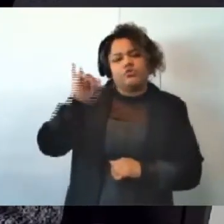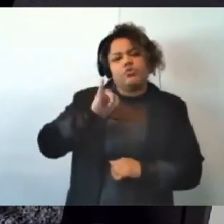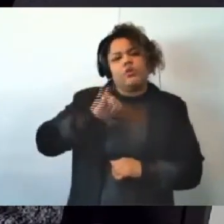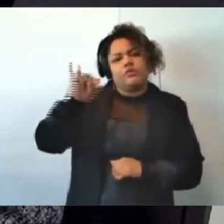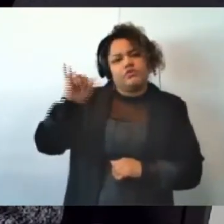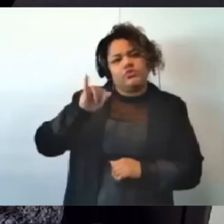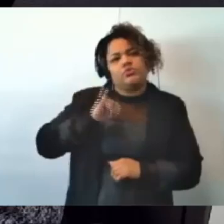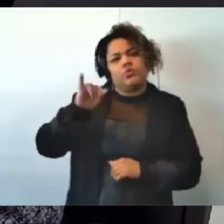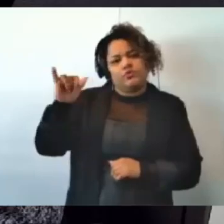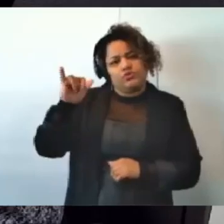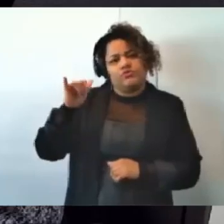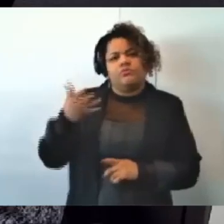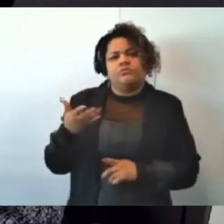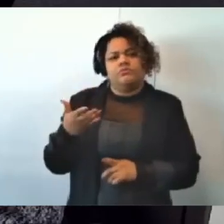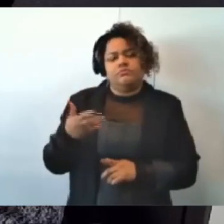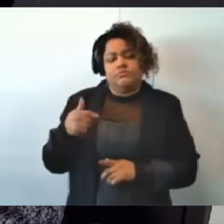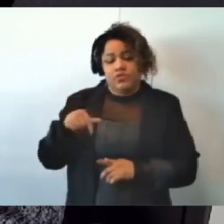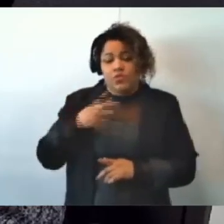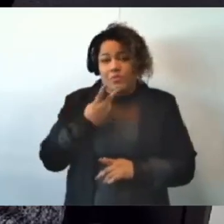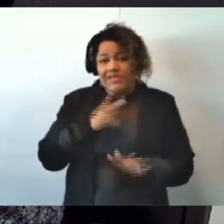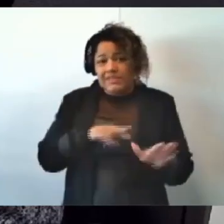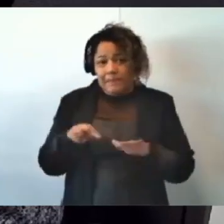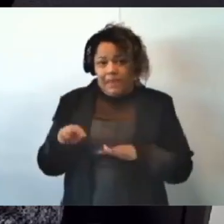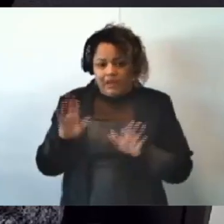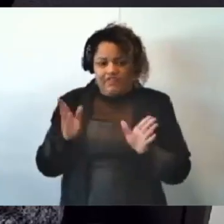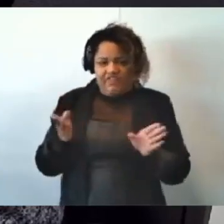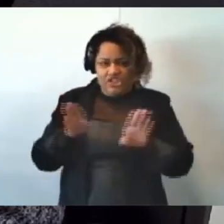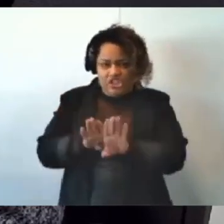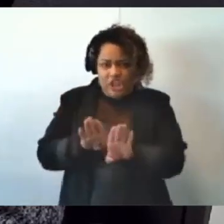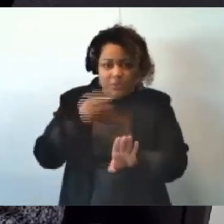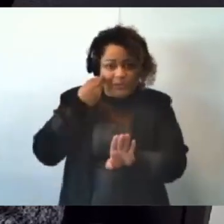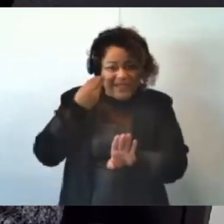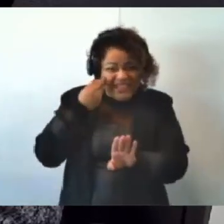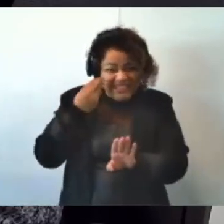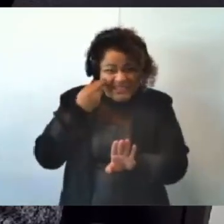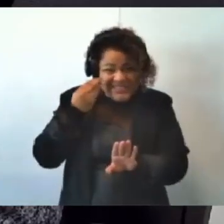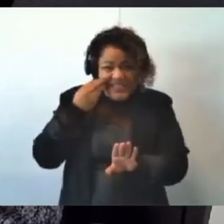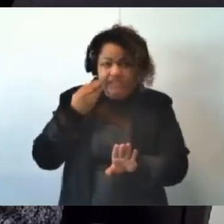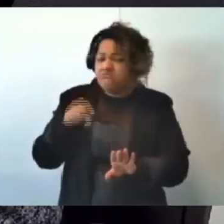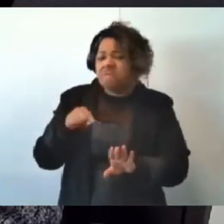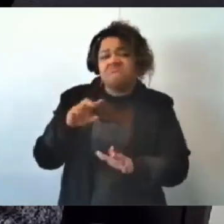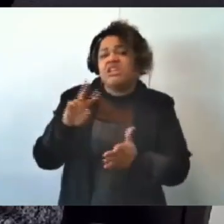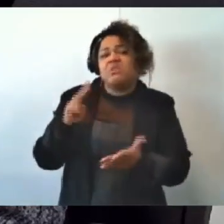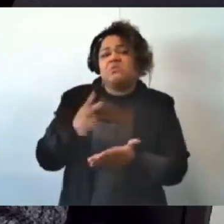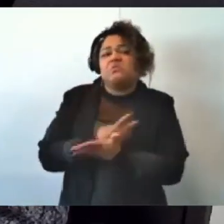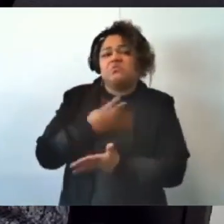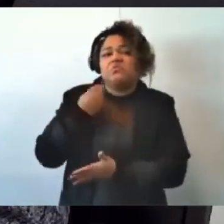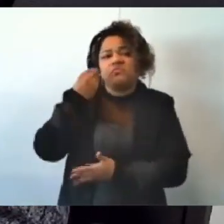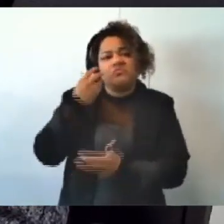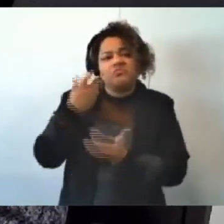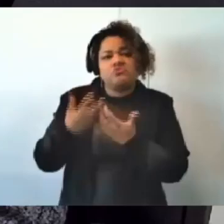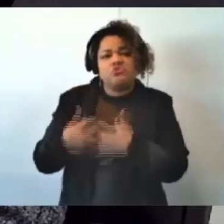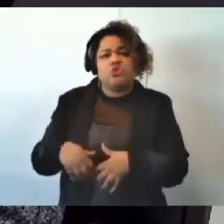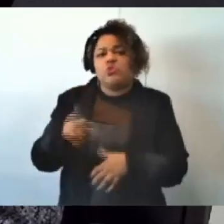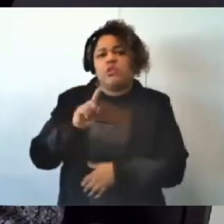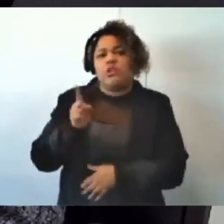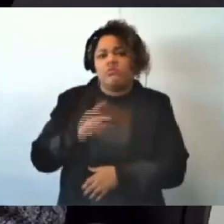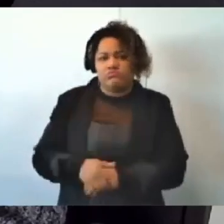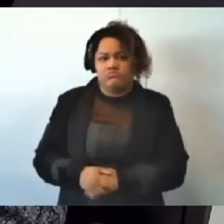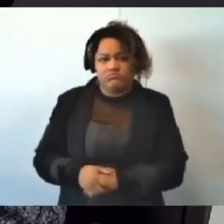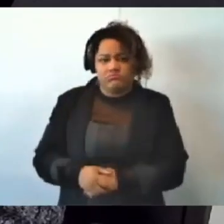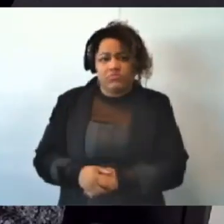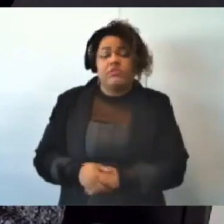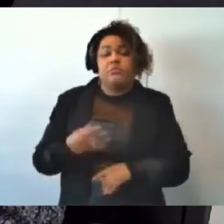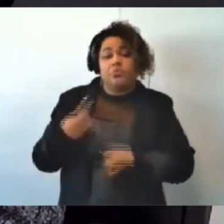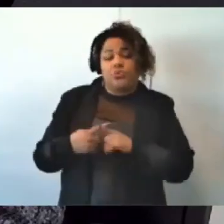acontecendo durante a semana de fechamento, que não estava ocorrendo. Não estava ocorrendo um fechamento real, porque na hora do vamos ver,